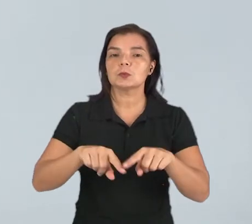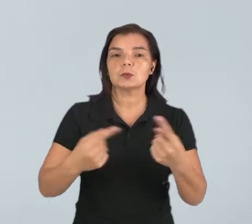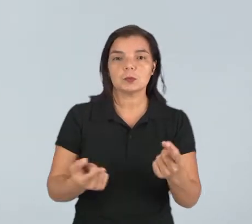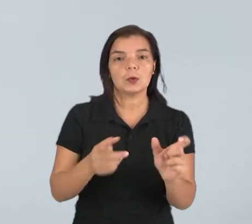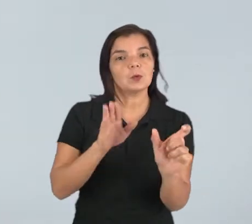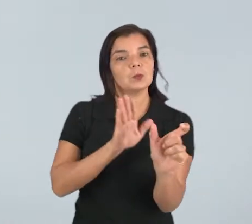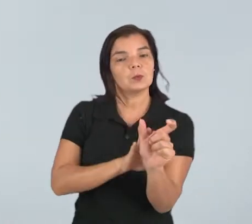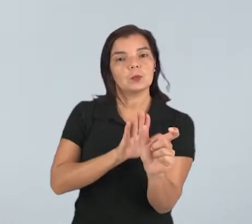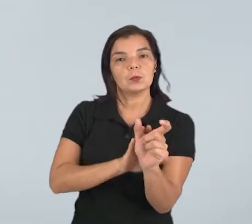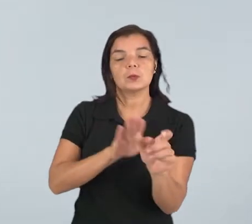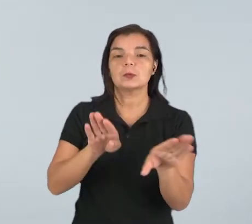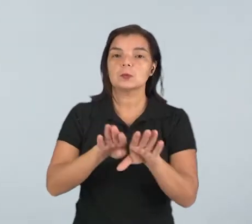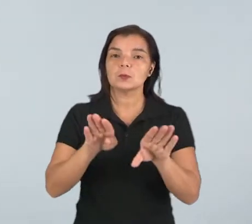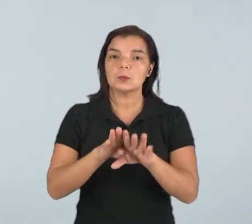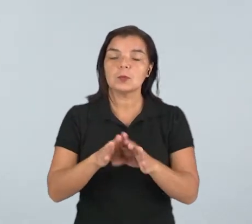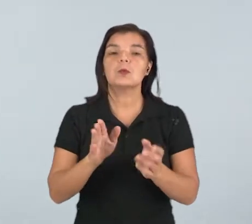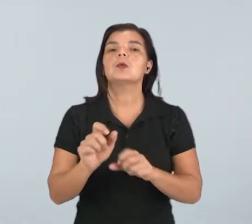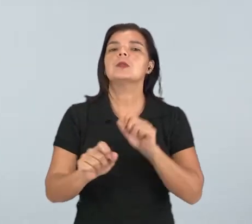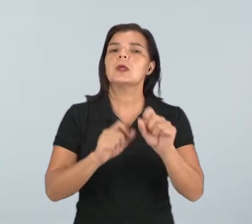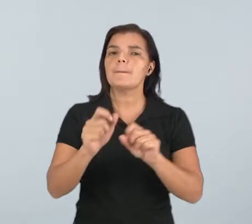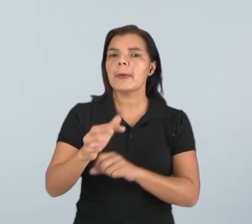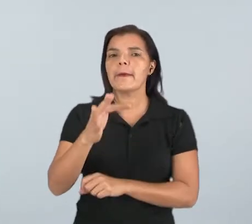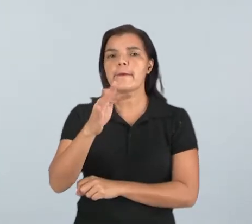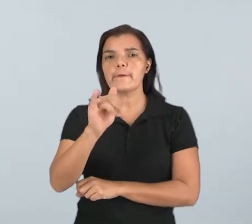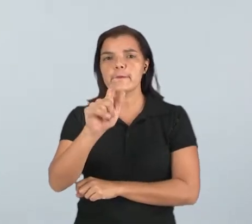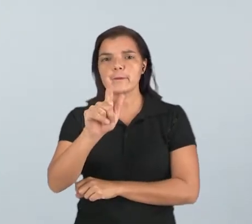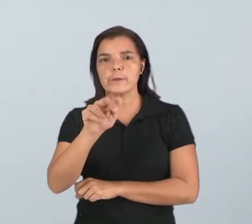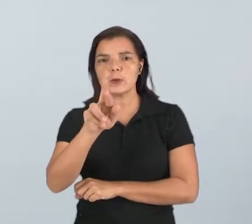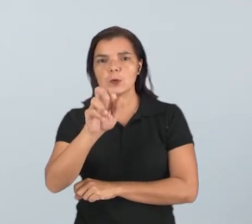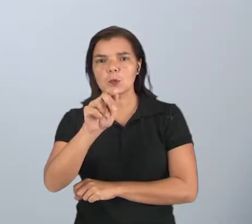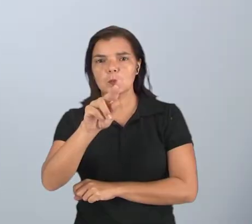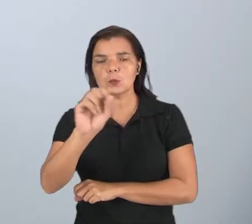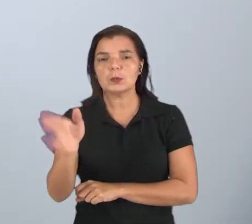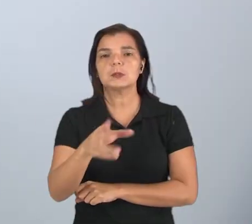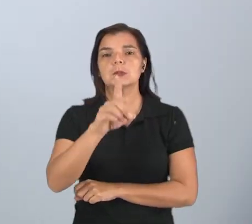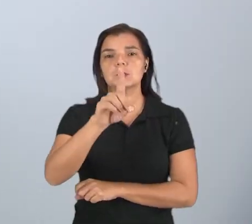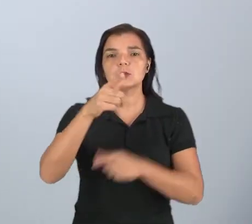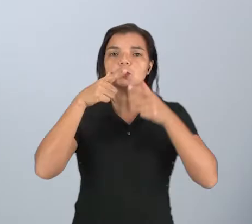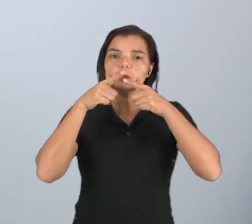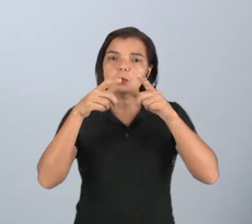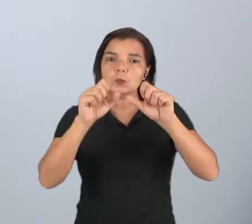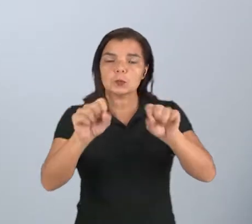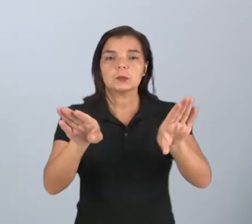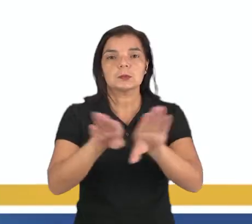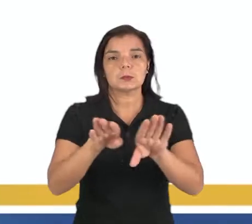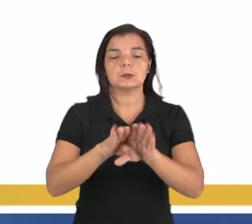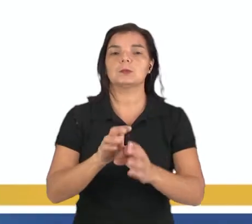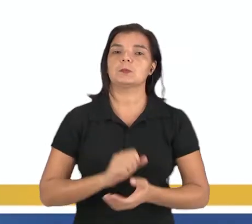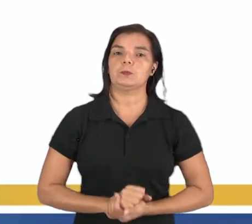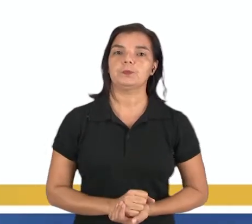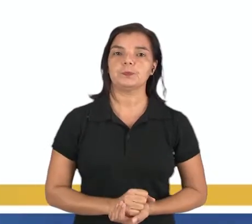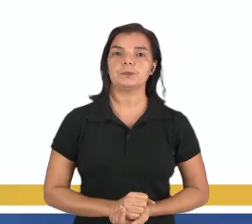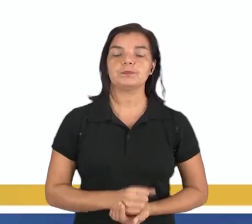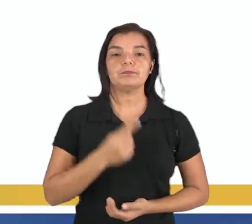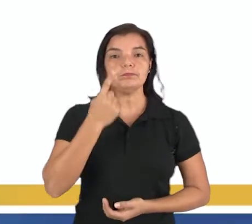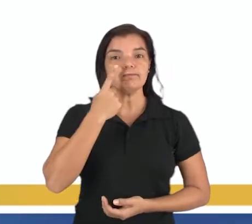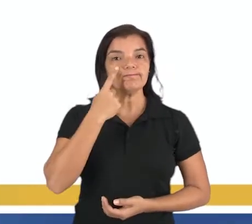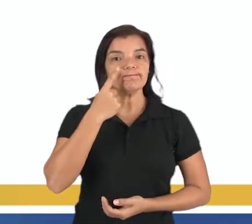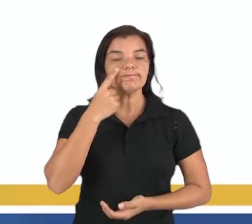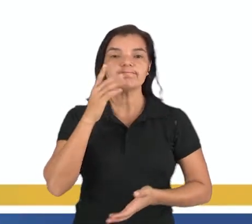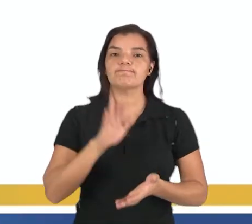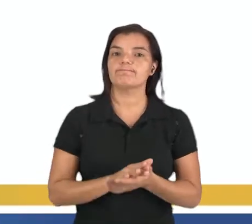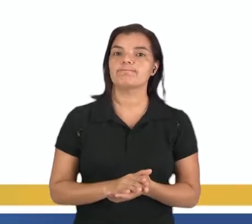figuras de linguagem, e você vai compreender como fazer isso no decorrer dessa aula. Então, vamos lá. Para produzir